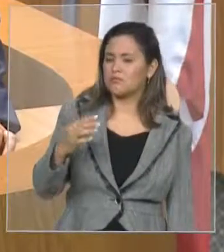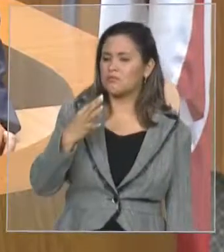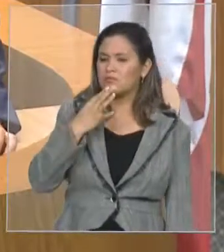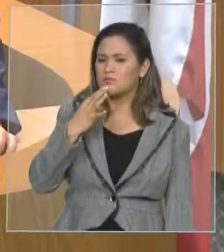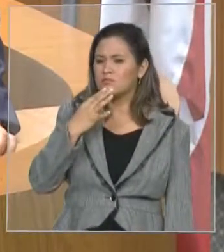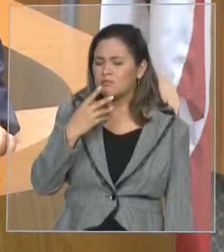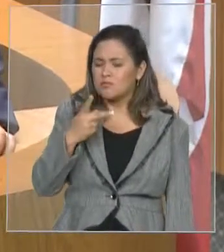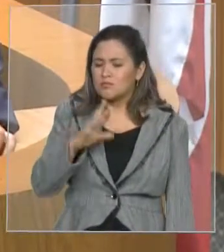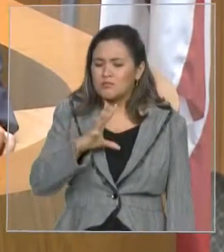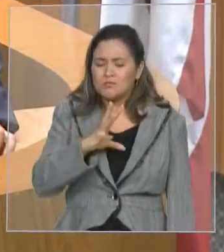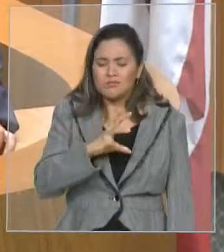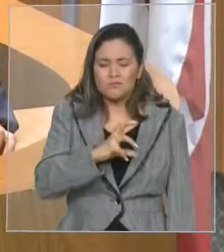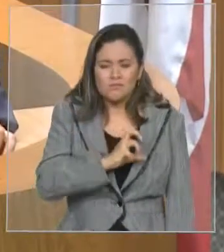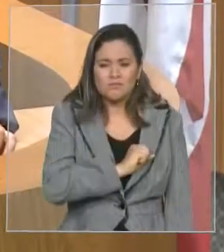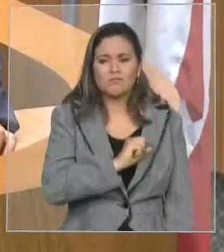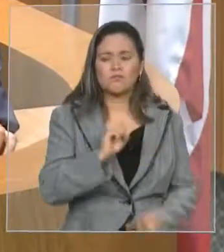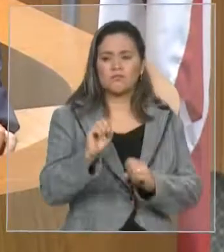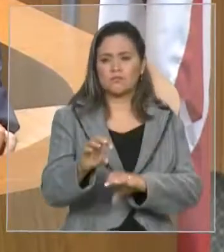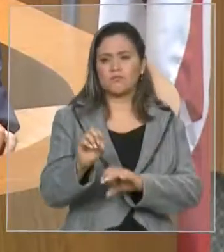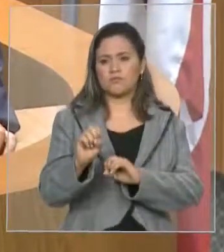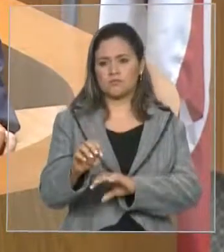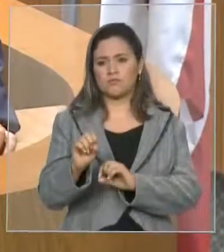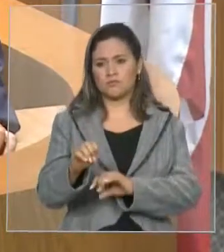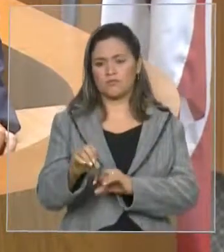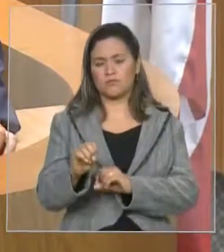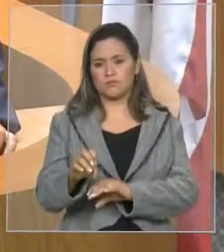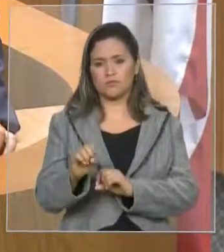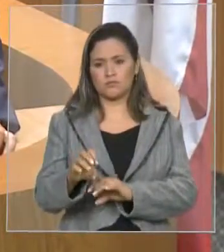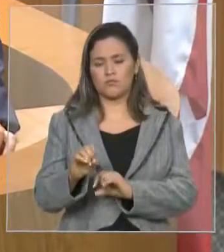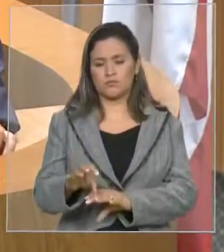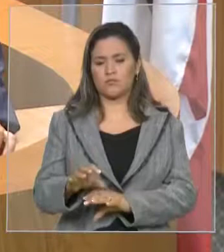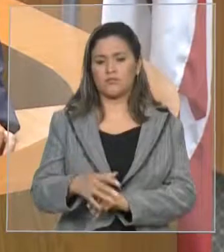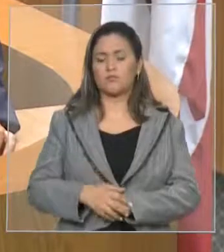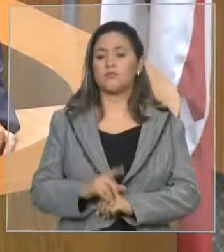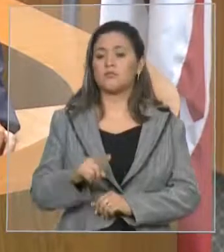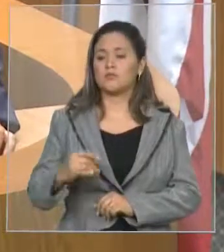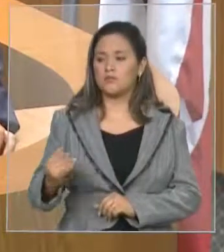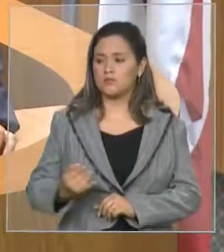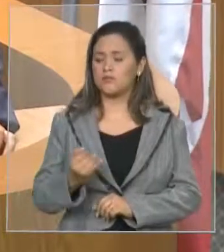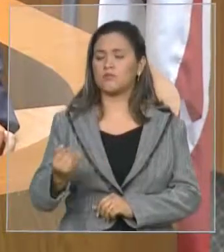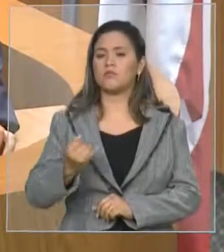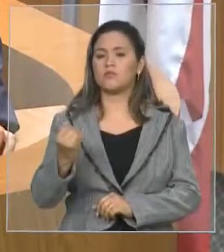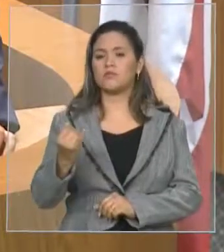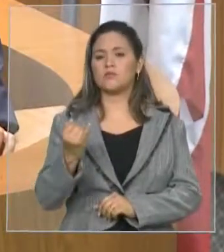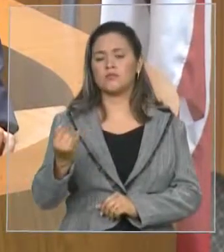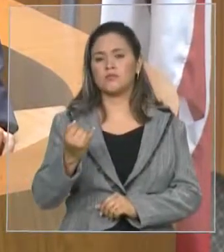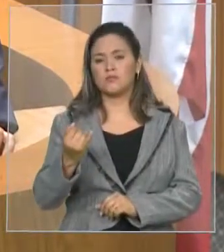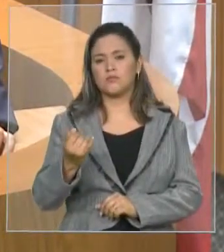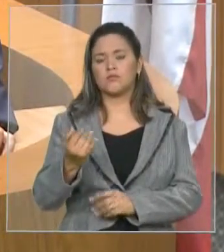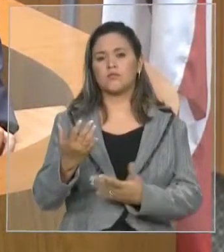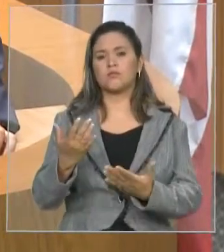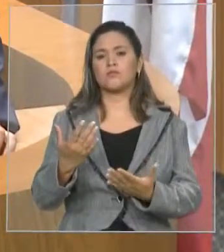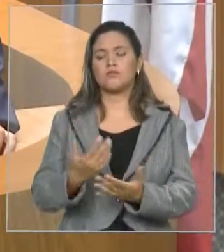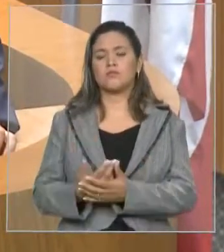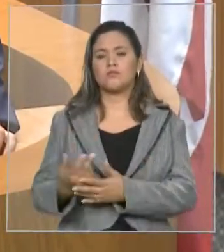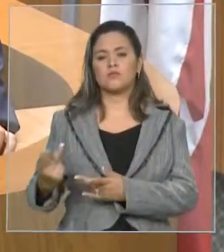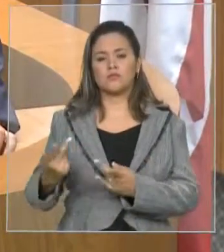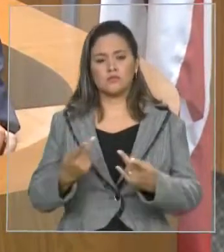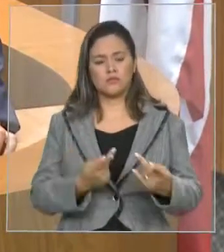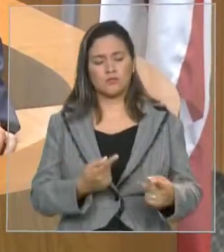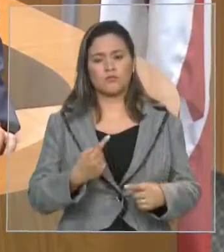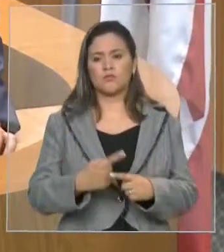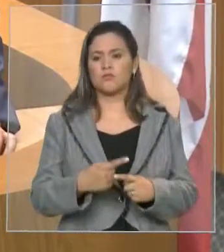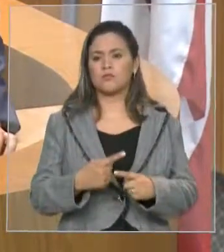reconhecermos esse trabalho, essa história, essa dedicação. Professora Dalvani estará recebendo o título de